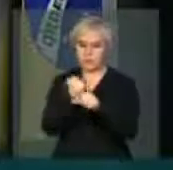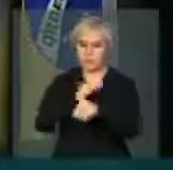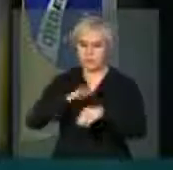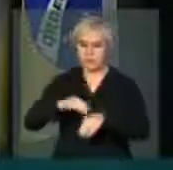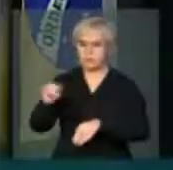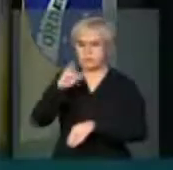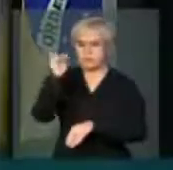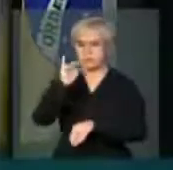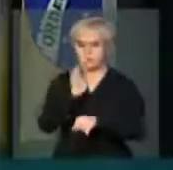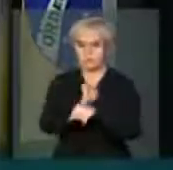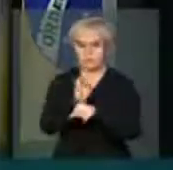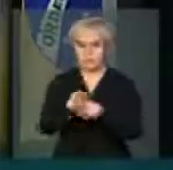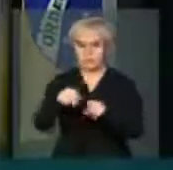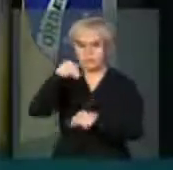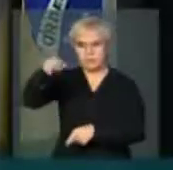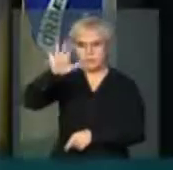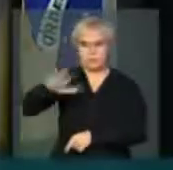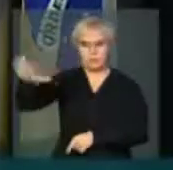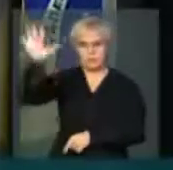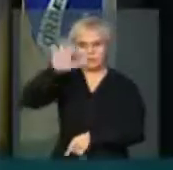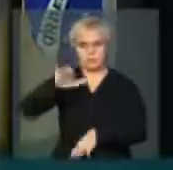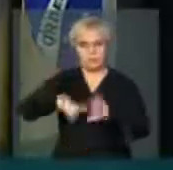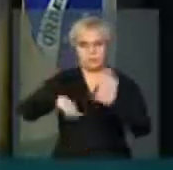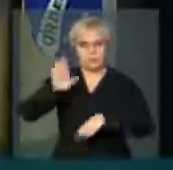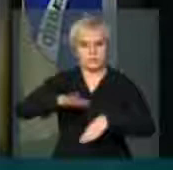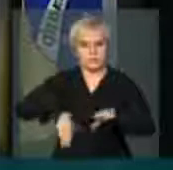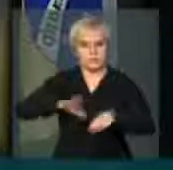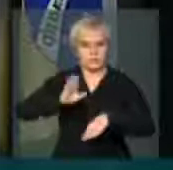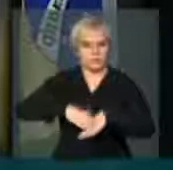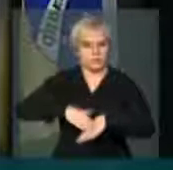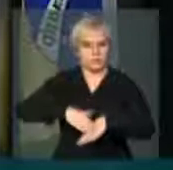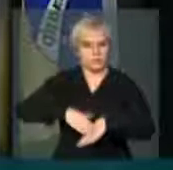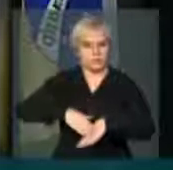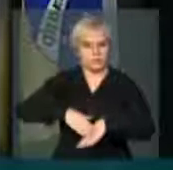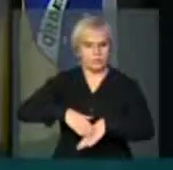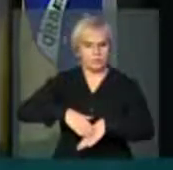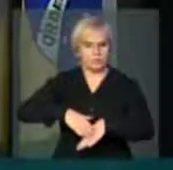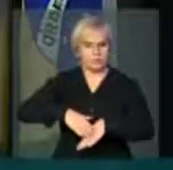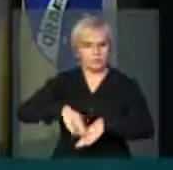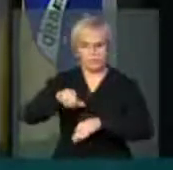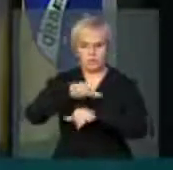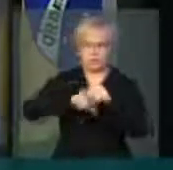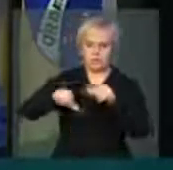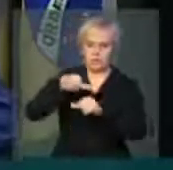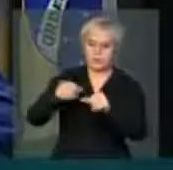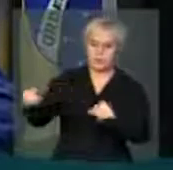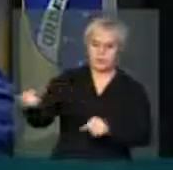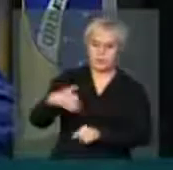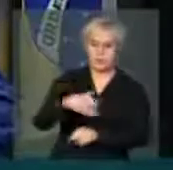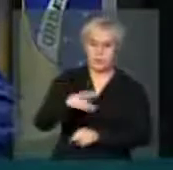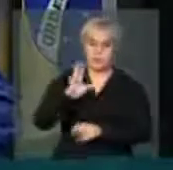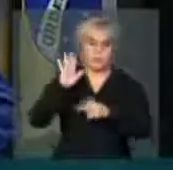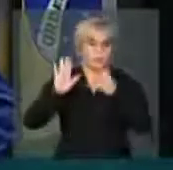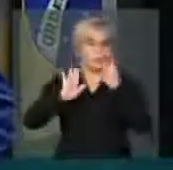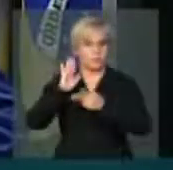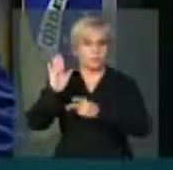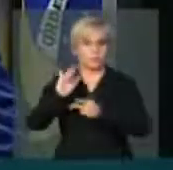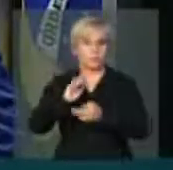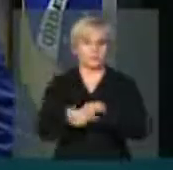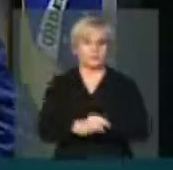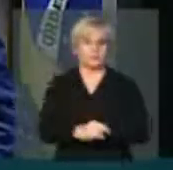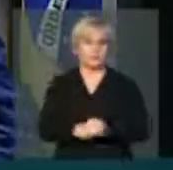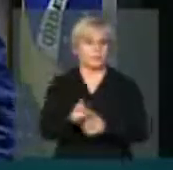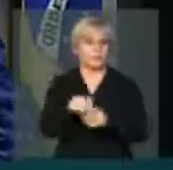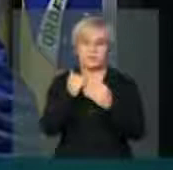Nordeste, talvez uma das mais recordistas em renovação de promessas e até de inaugurações que é a